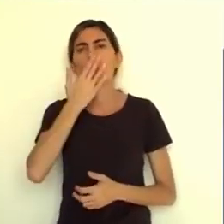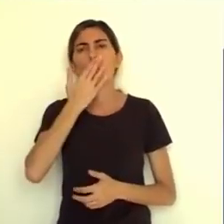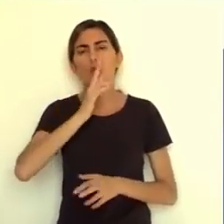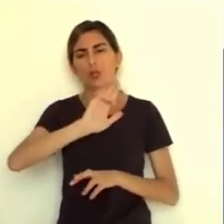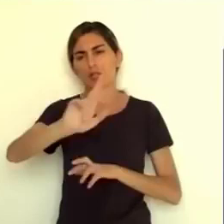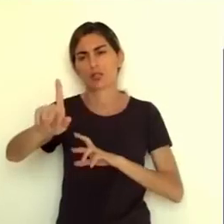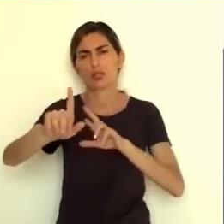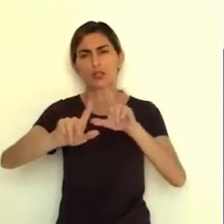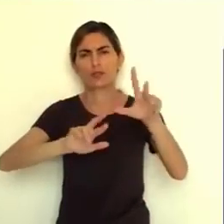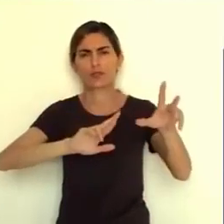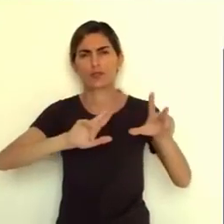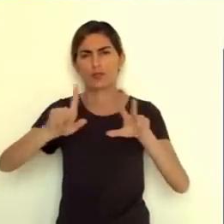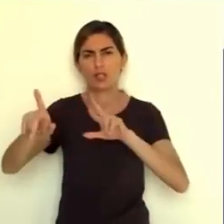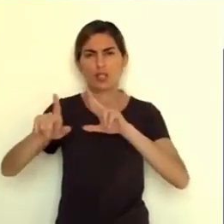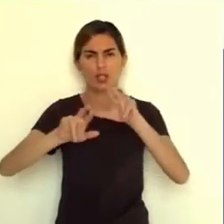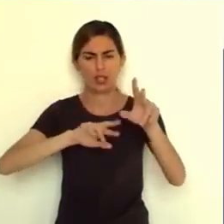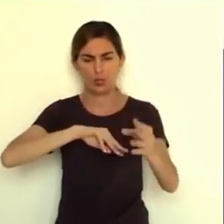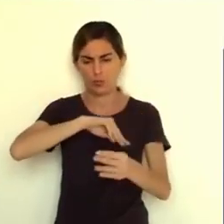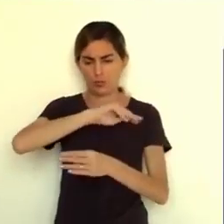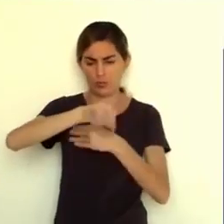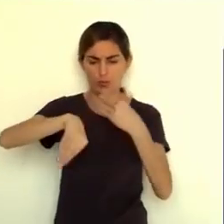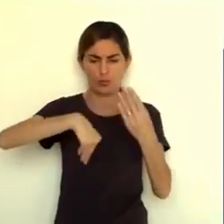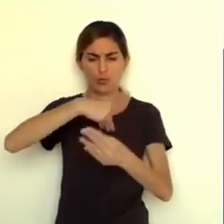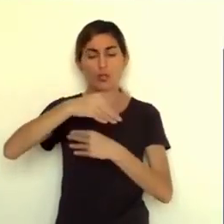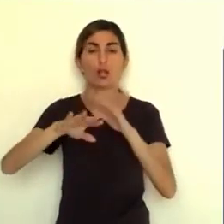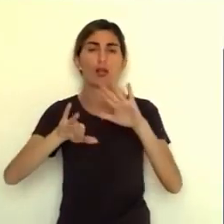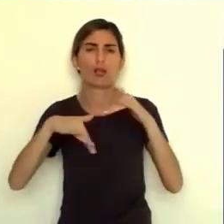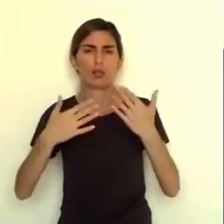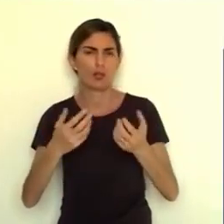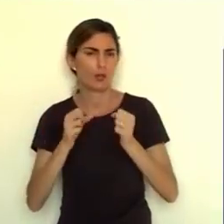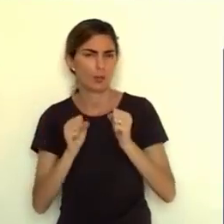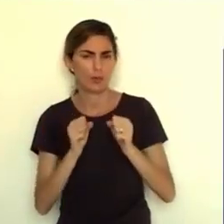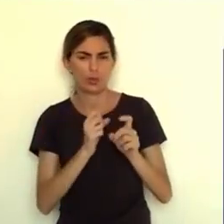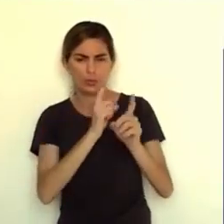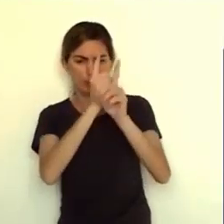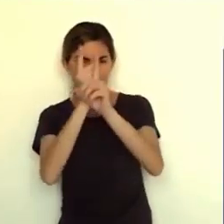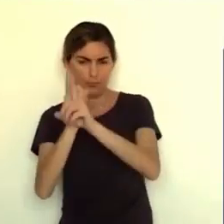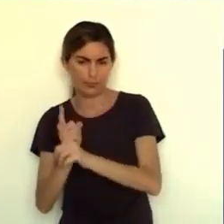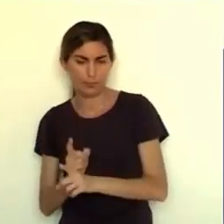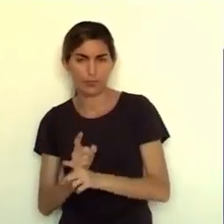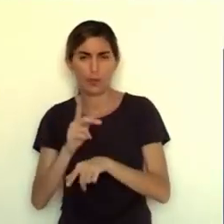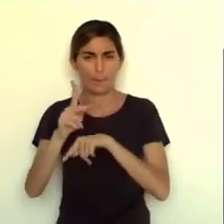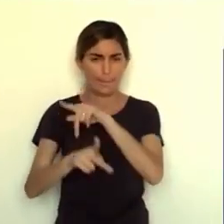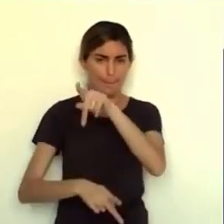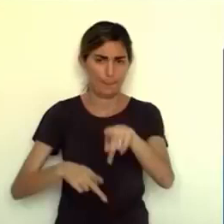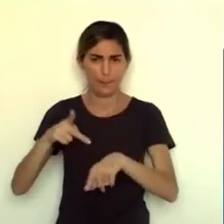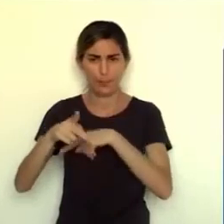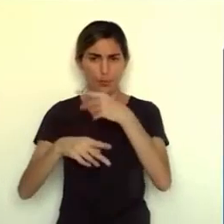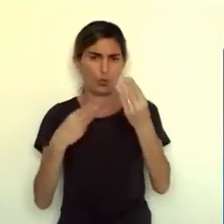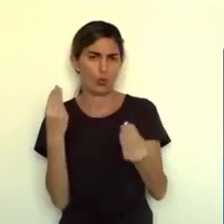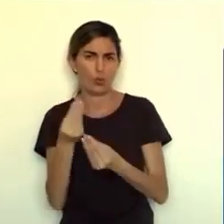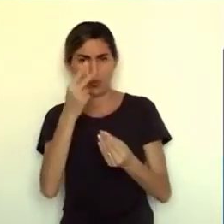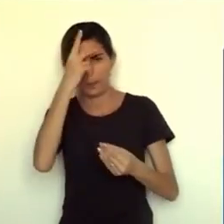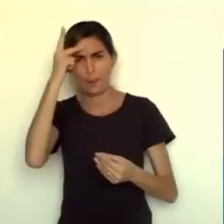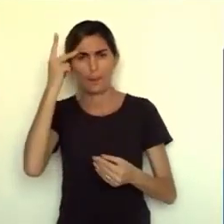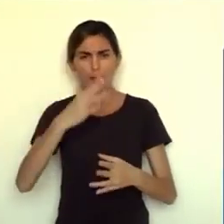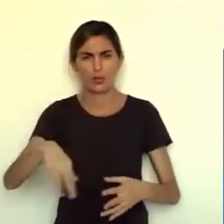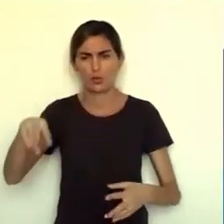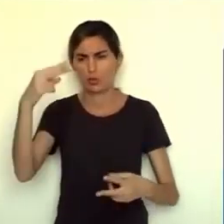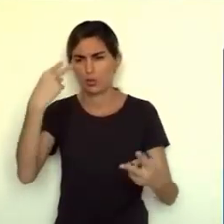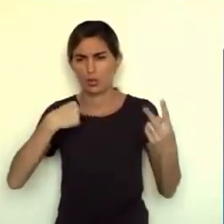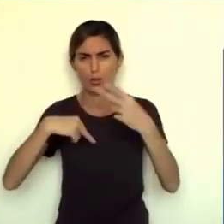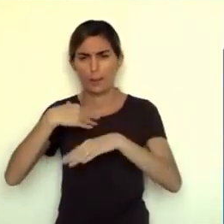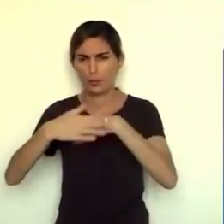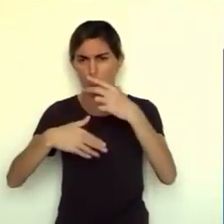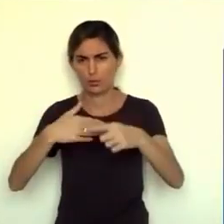cores diferentes. Tamanha foi a capacidade de miscigenação. Então a gente pode observar que do ponto de vista popular, a forma como as